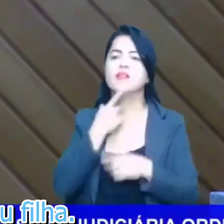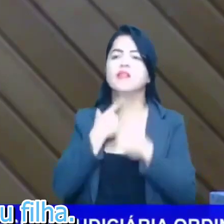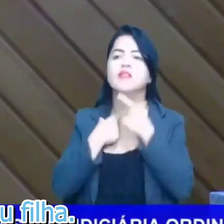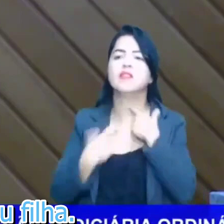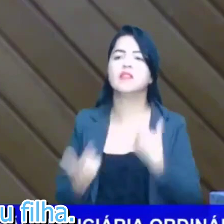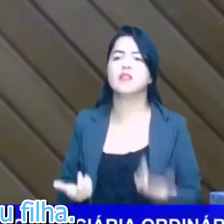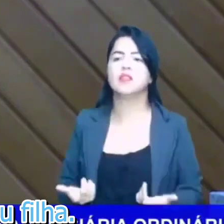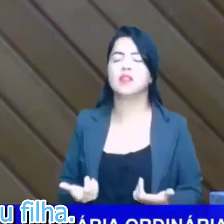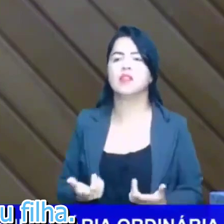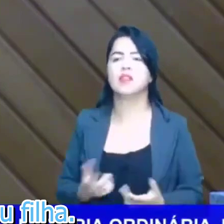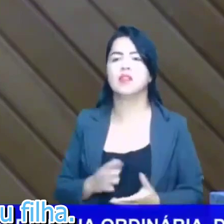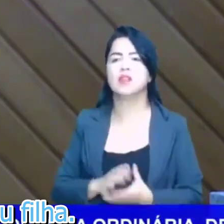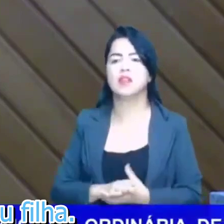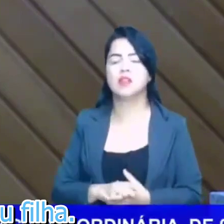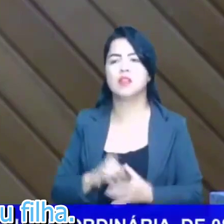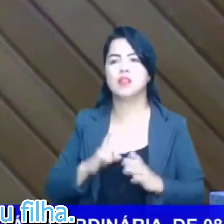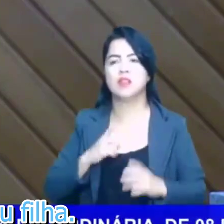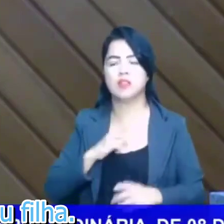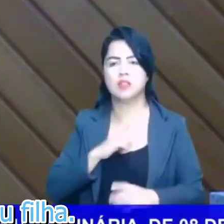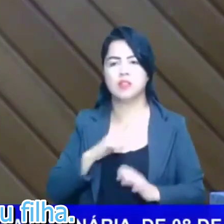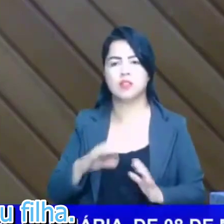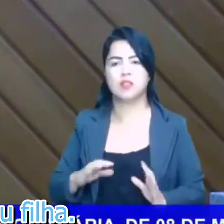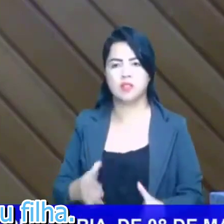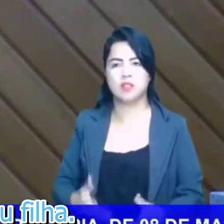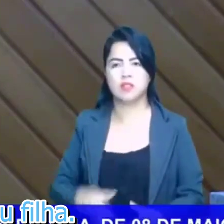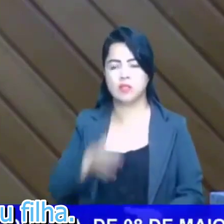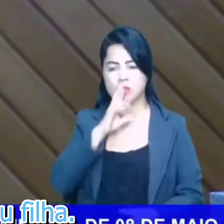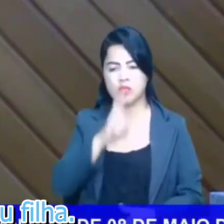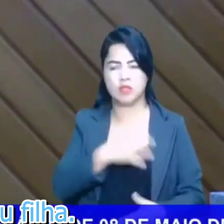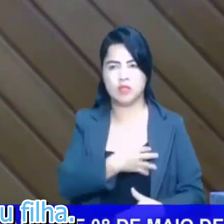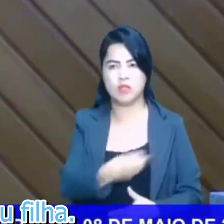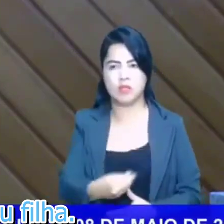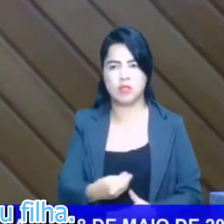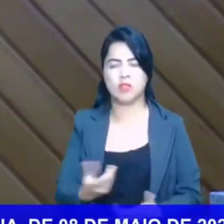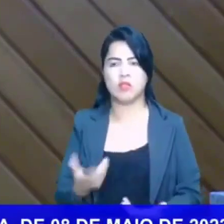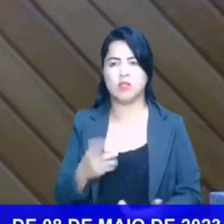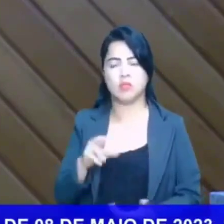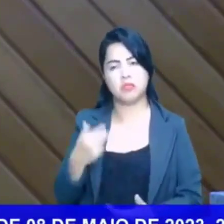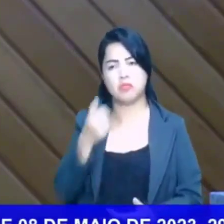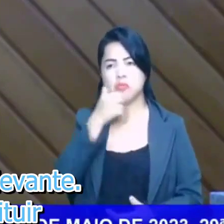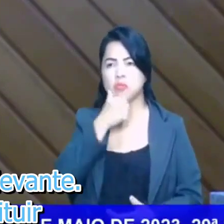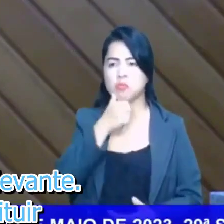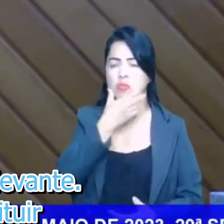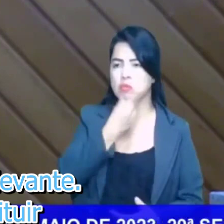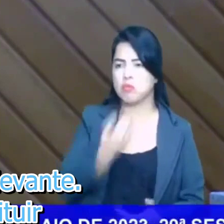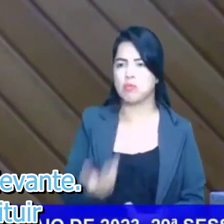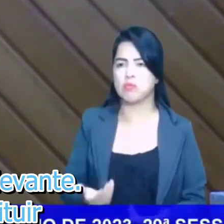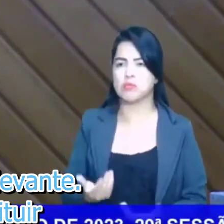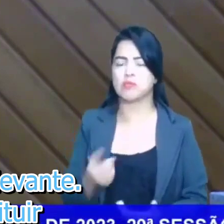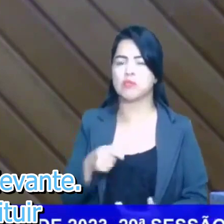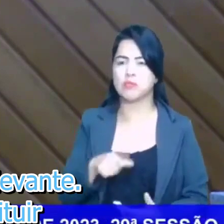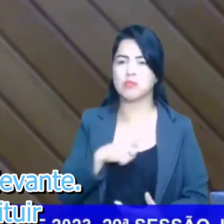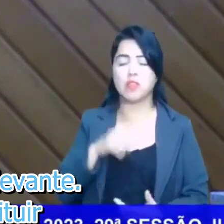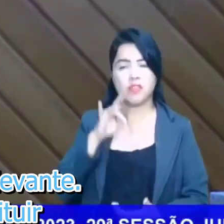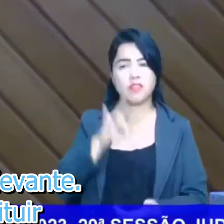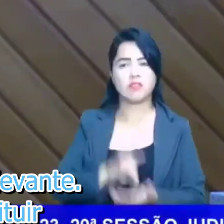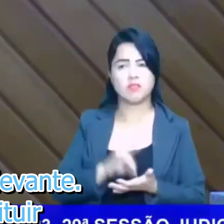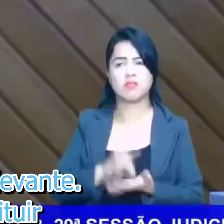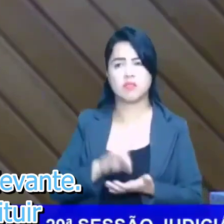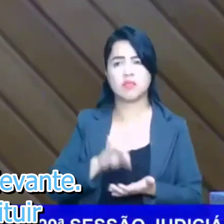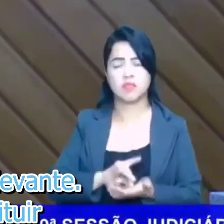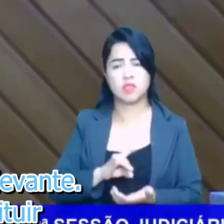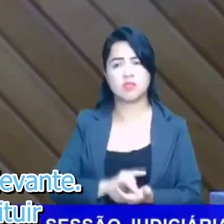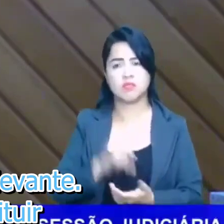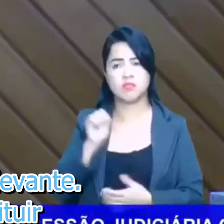desejada ou indesejada, que gerou o resultado filho ou filha. Então, a gravidade é relevante